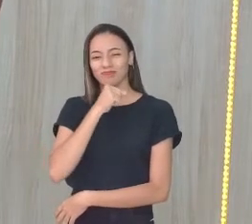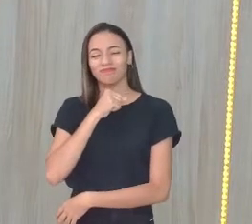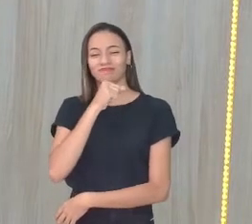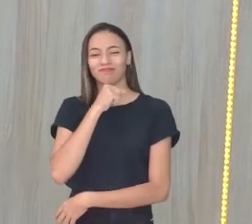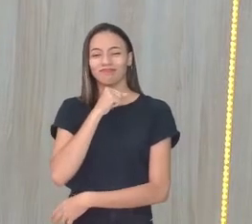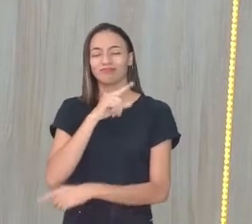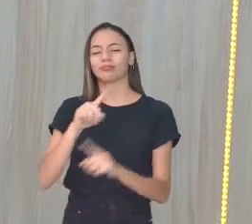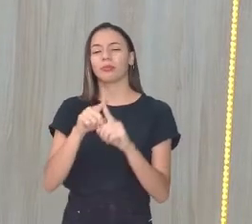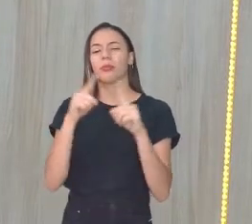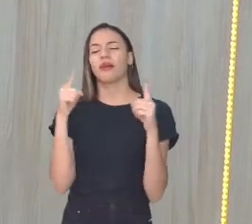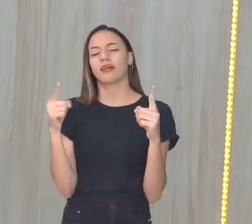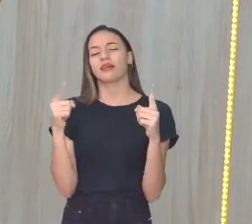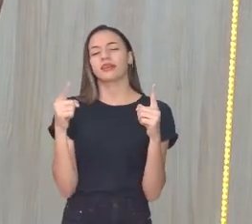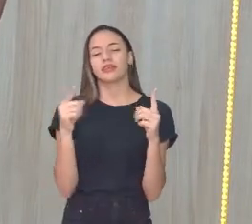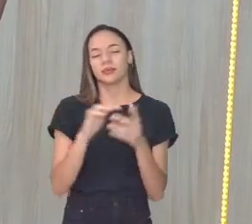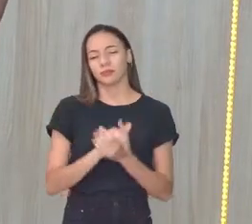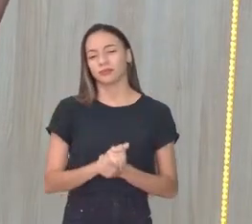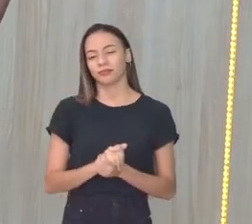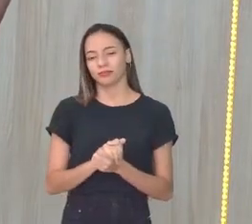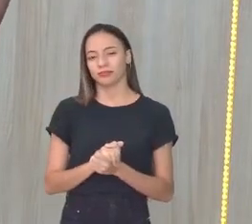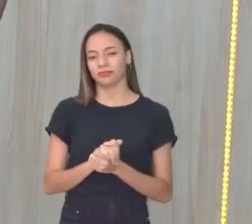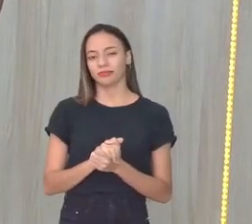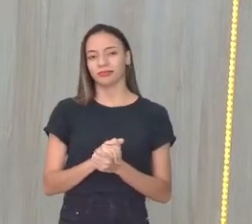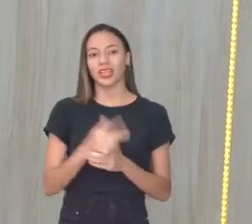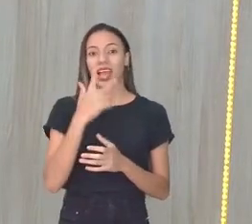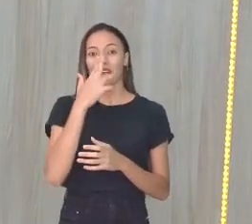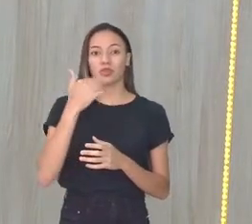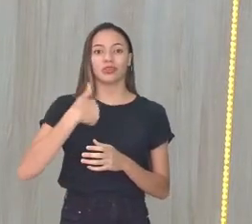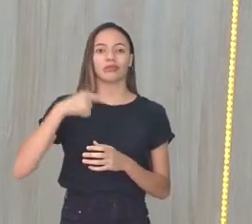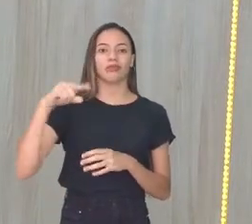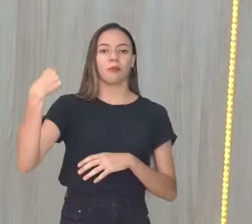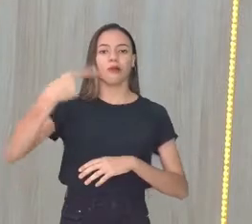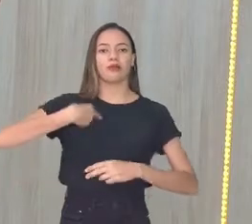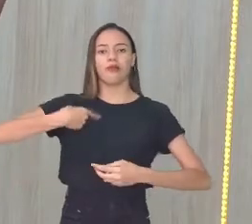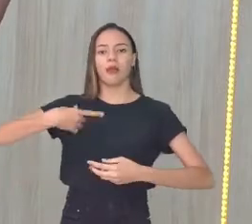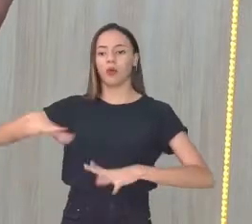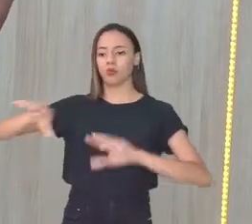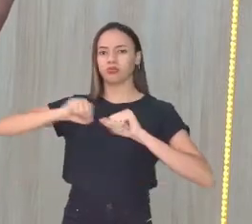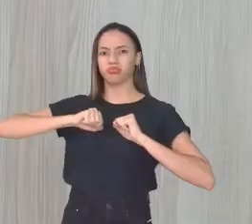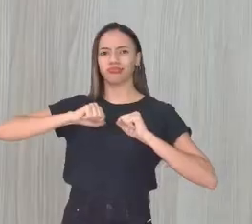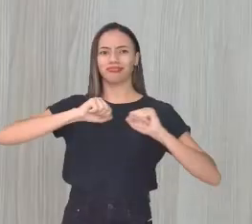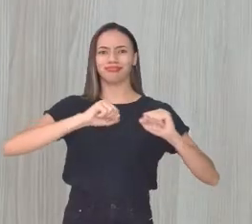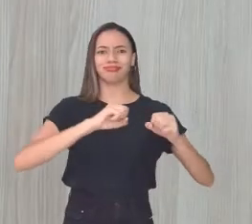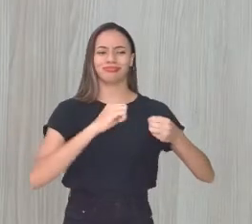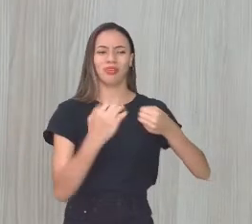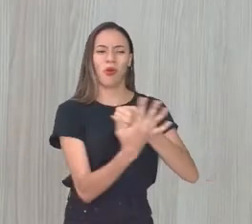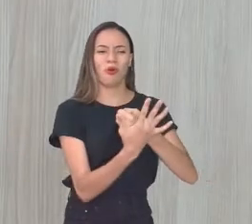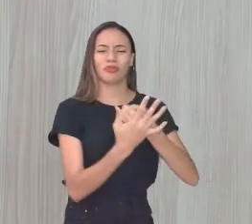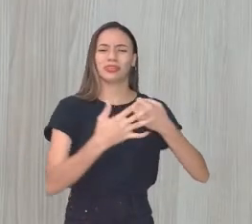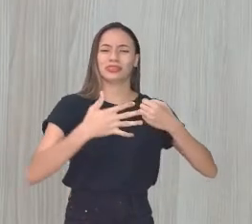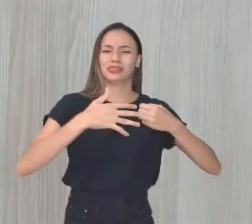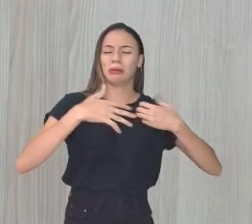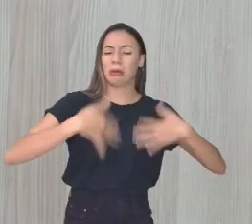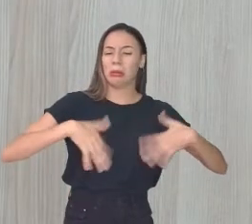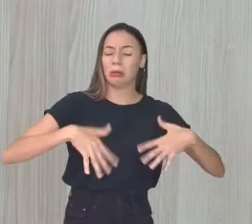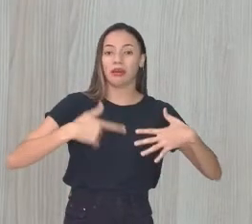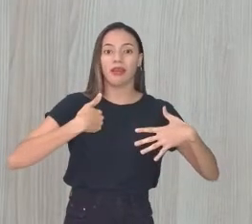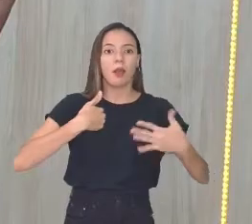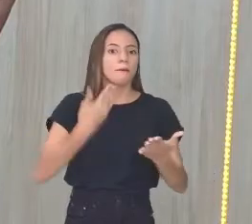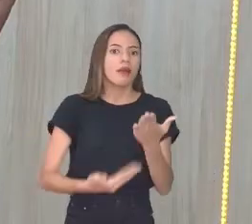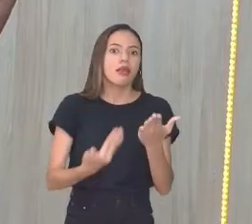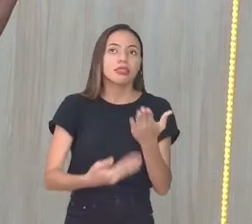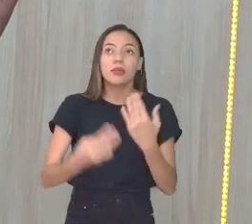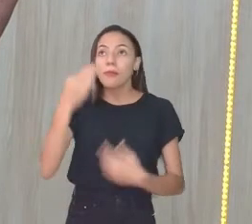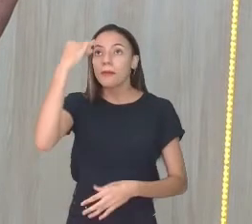foi não. Foi depois da Covid. Sabia, professora Vanessa? Foi tendo esses lapsos aí de memória. Eu não sei